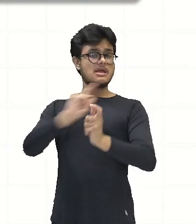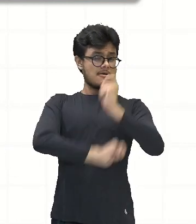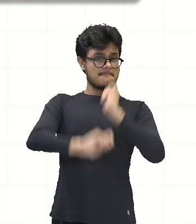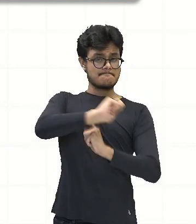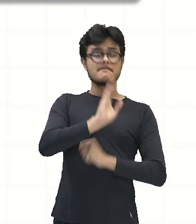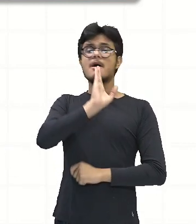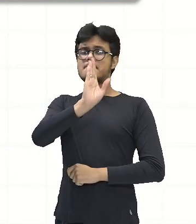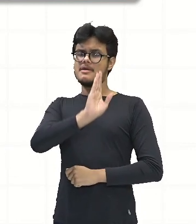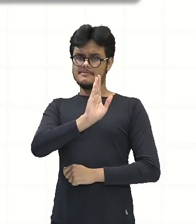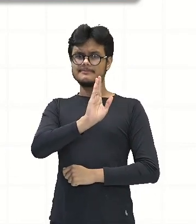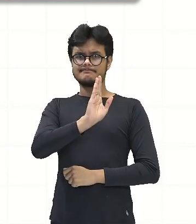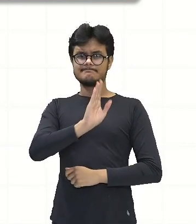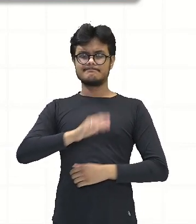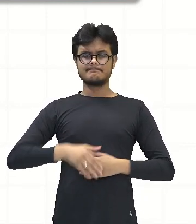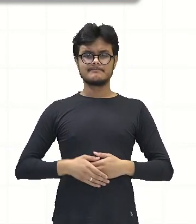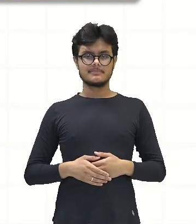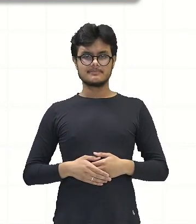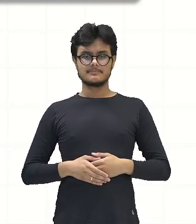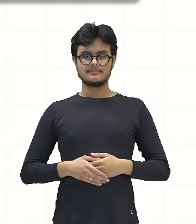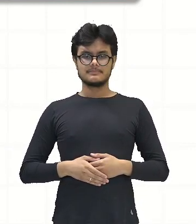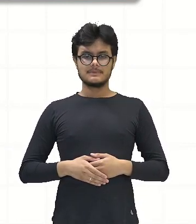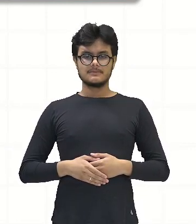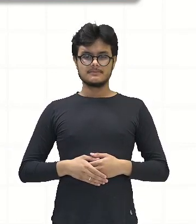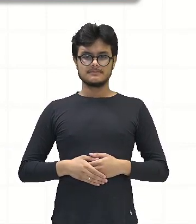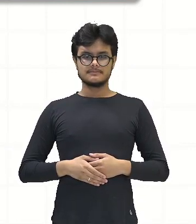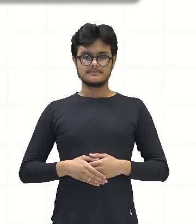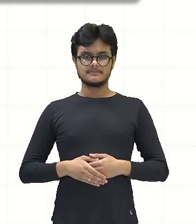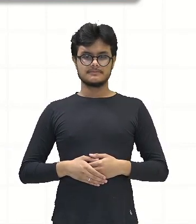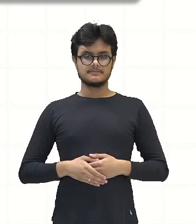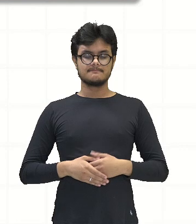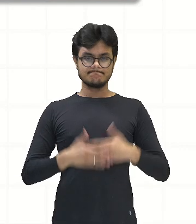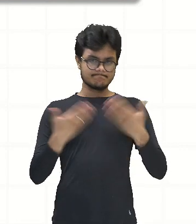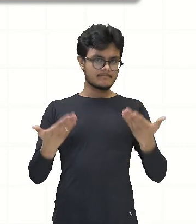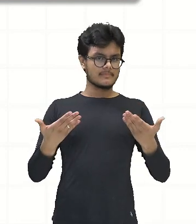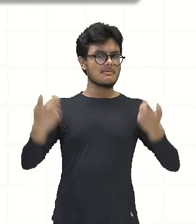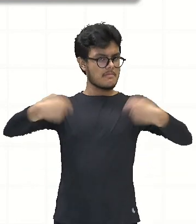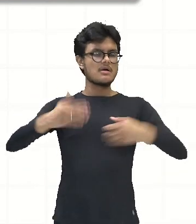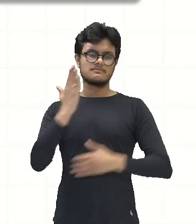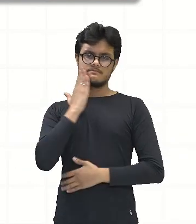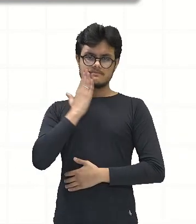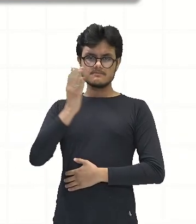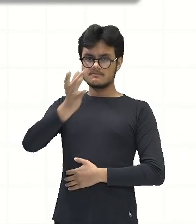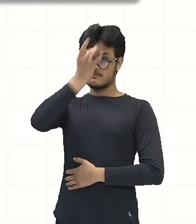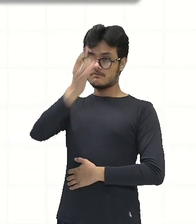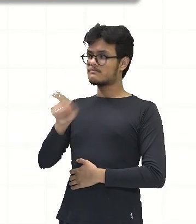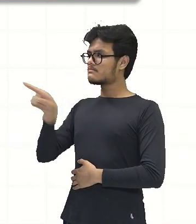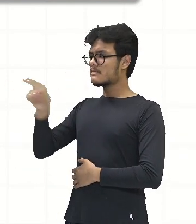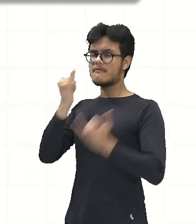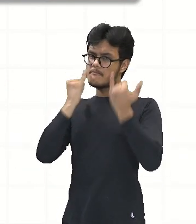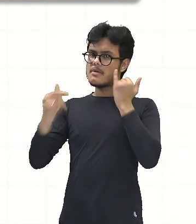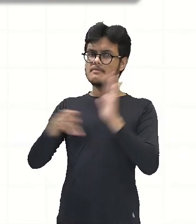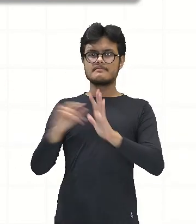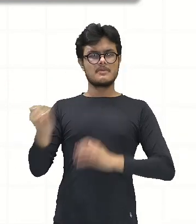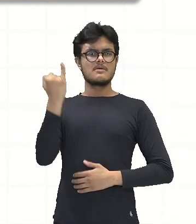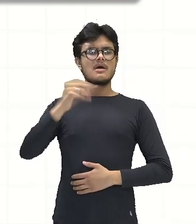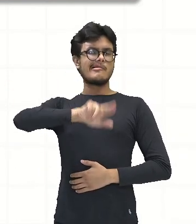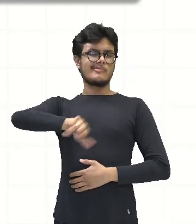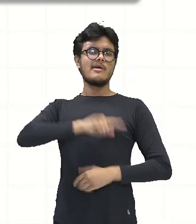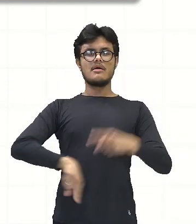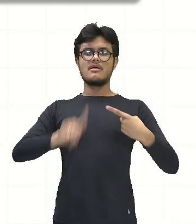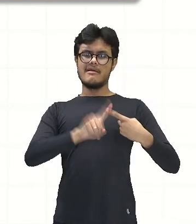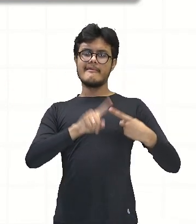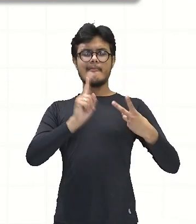atividade econômica, tá bom? Da época. Então a gente precisa fixar essas informações, que não foram ali os três